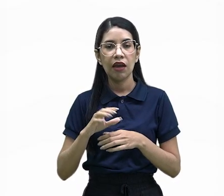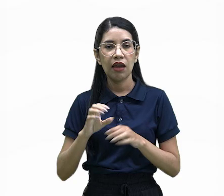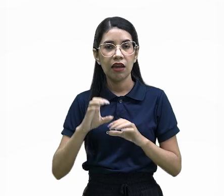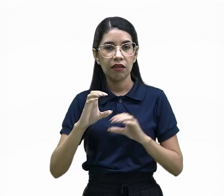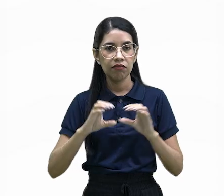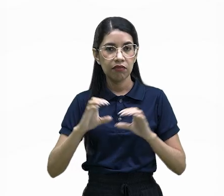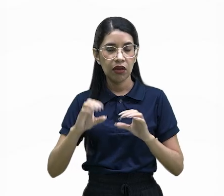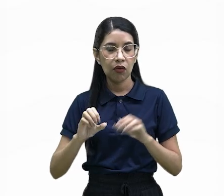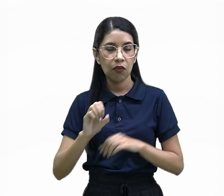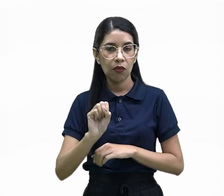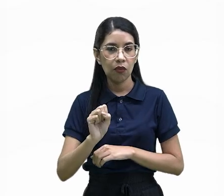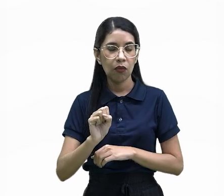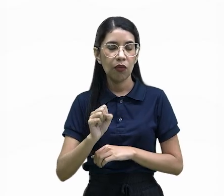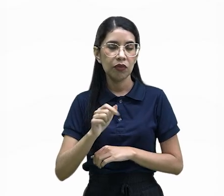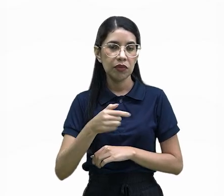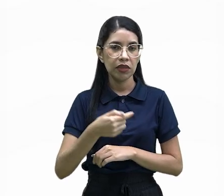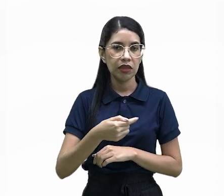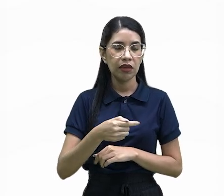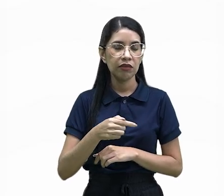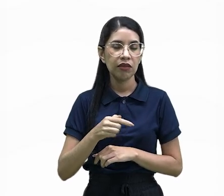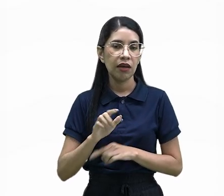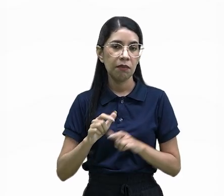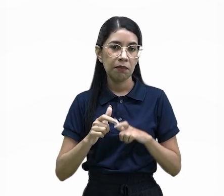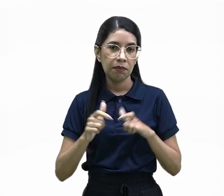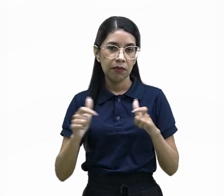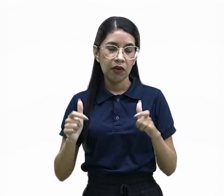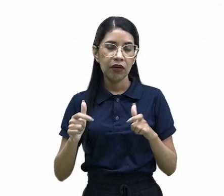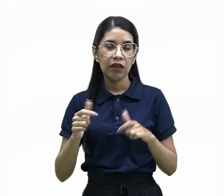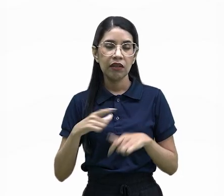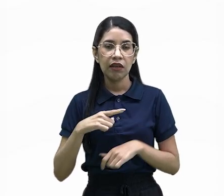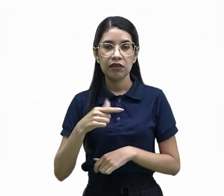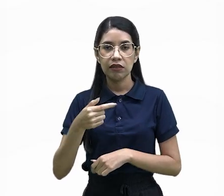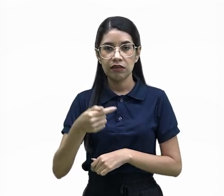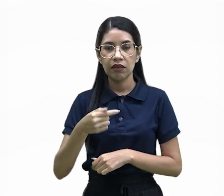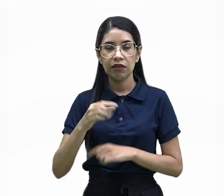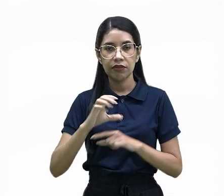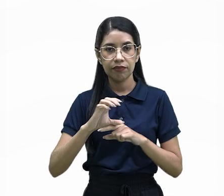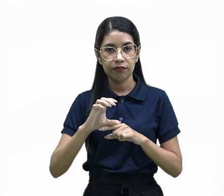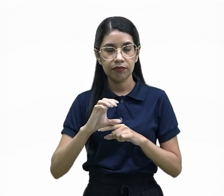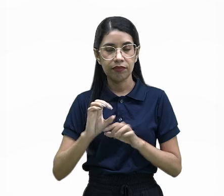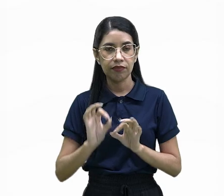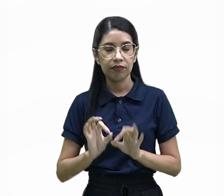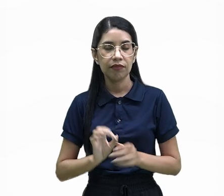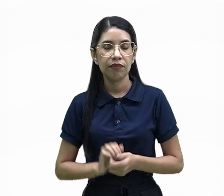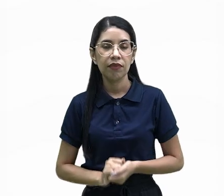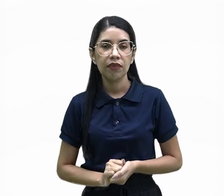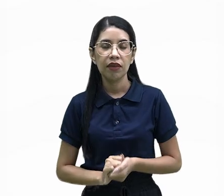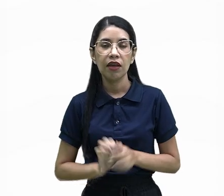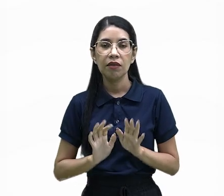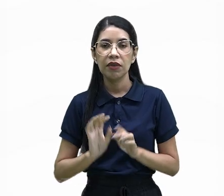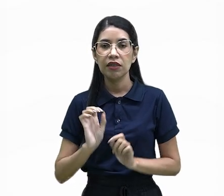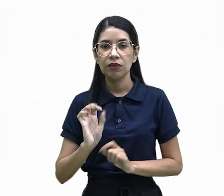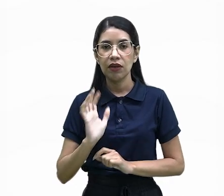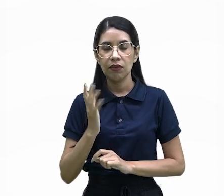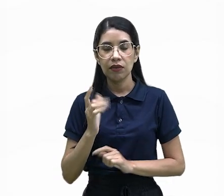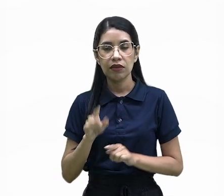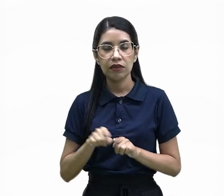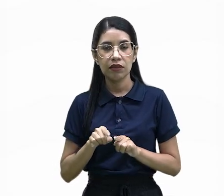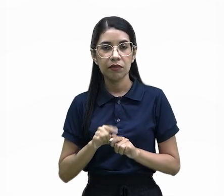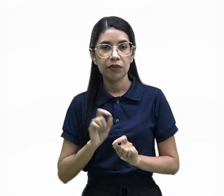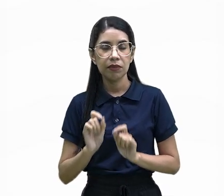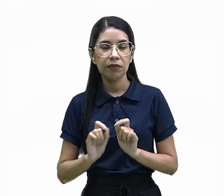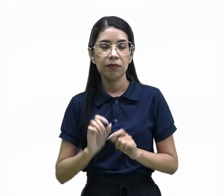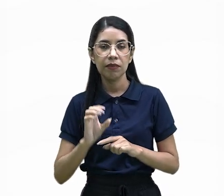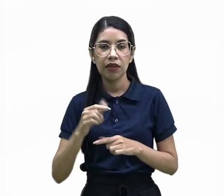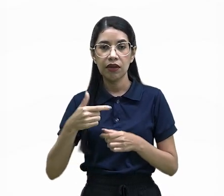com 8 carbonos, mas na grande maioria, né, são cadeias com 7 carbonos, tá? E aí o que acontece, né? Acaba que